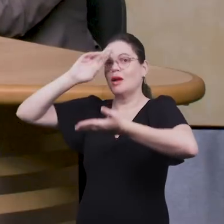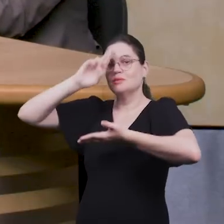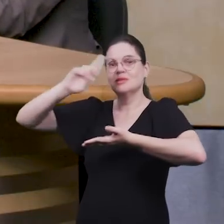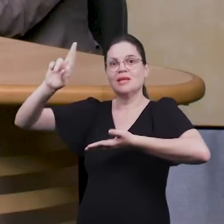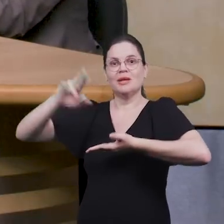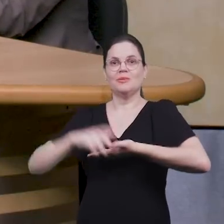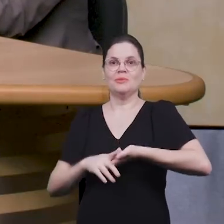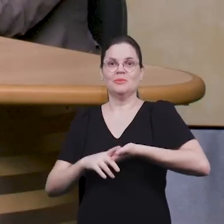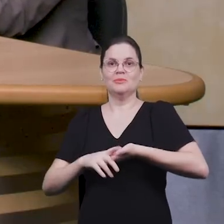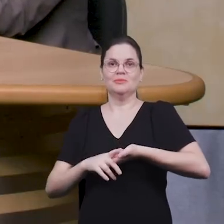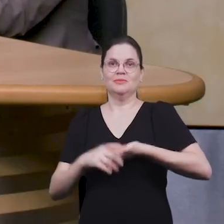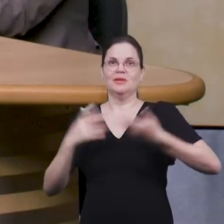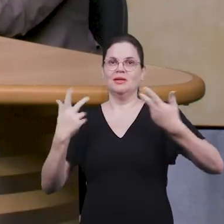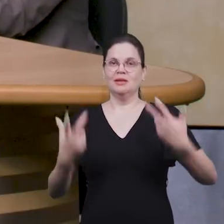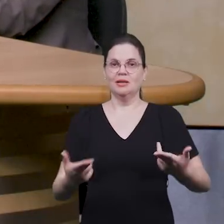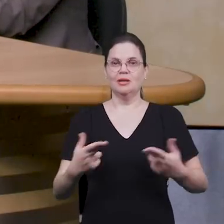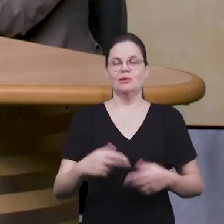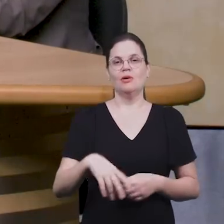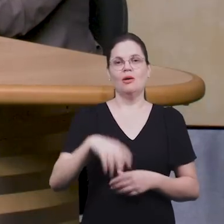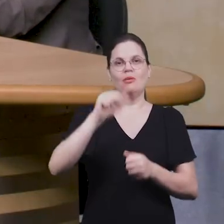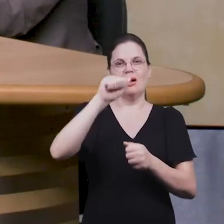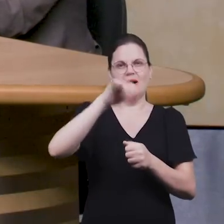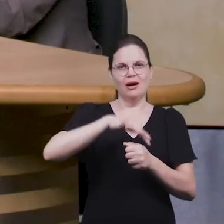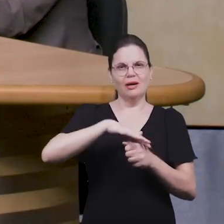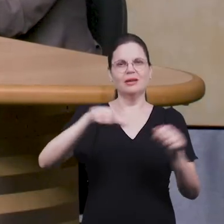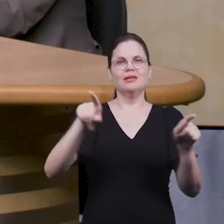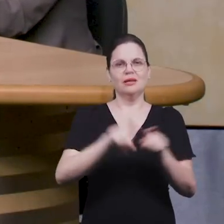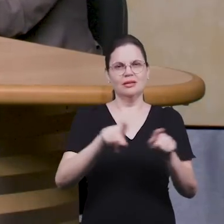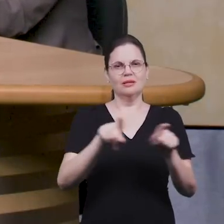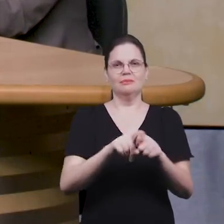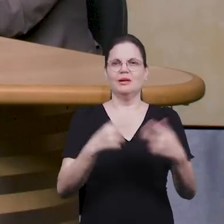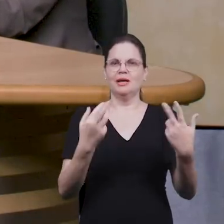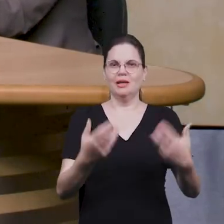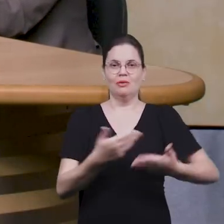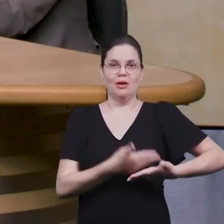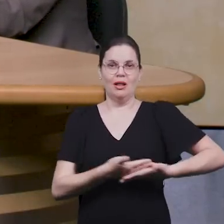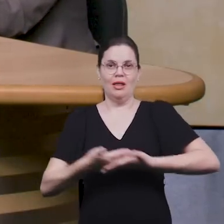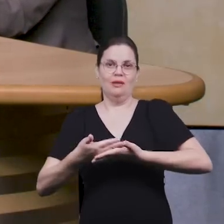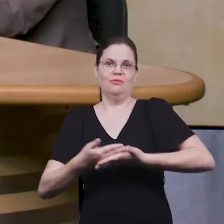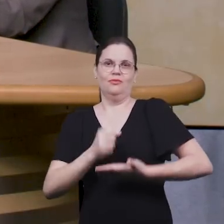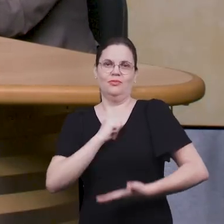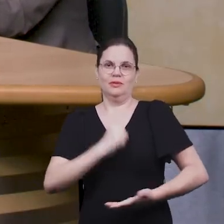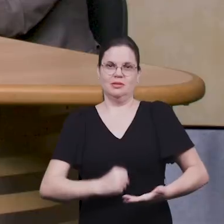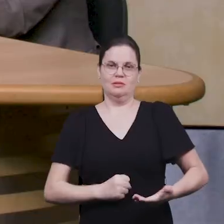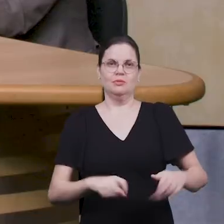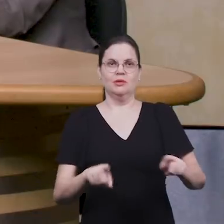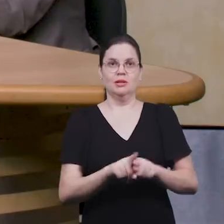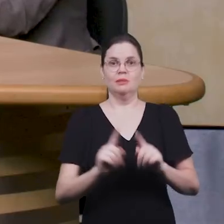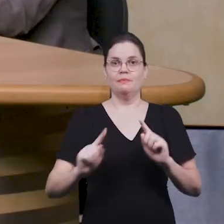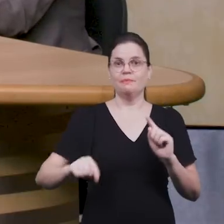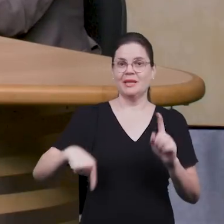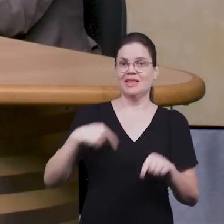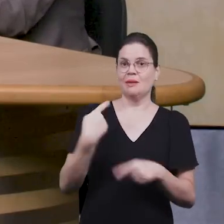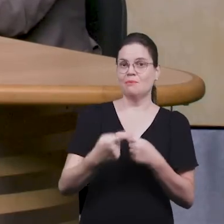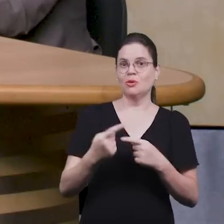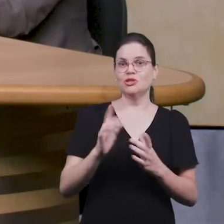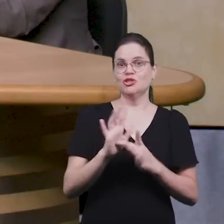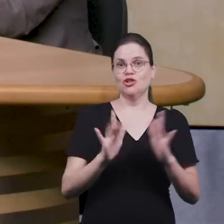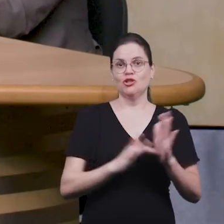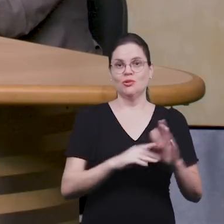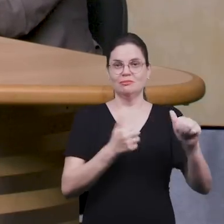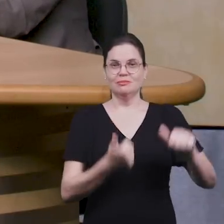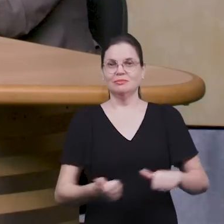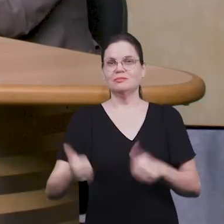apresentaram. Os pais apresentam, né? Do mesmo jeito que Ana levou lá Samuel diante do E Jesus só foi batizado na fase 30 adulta.